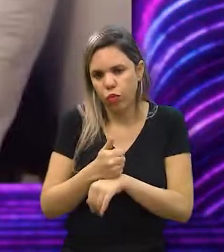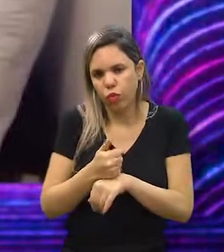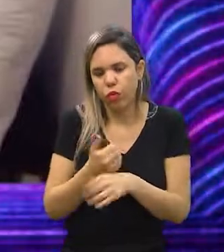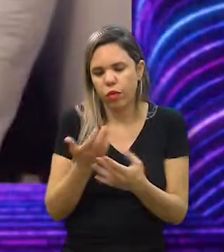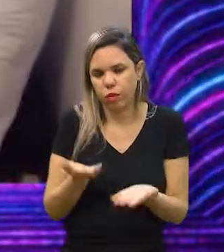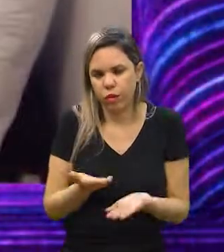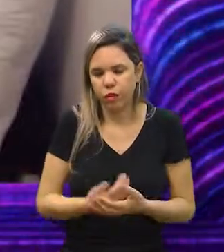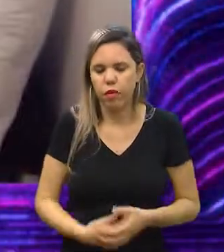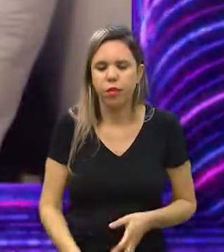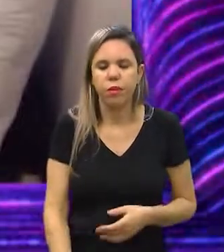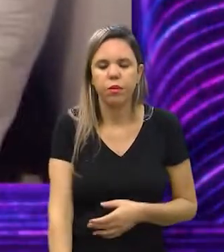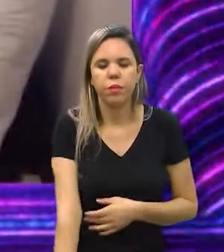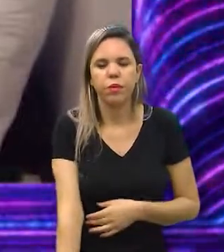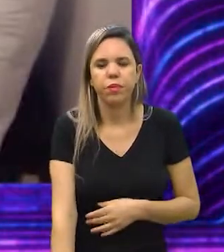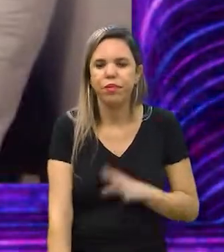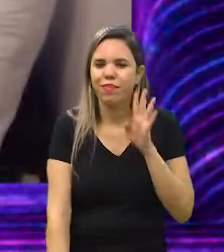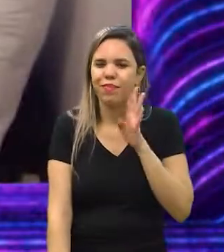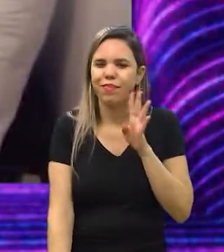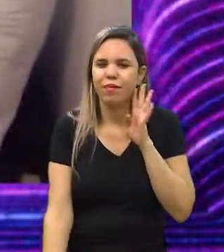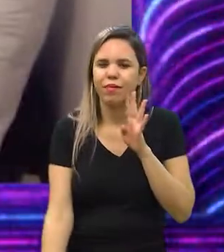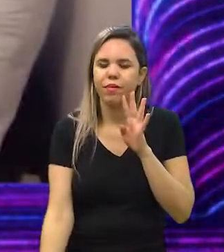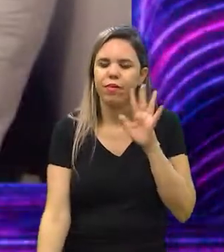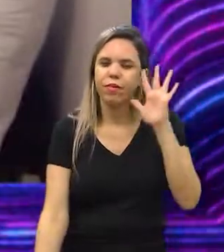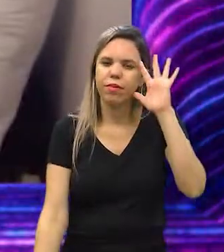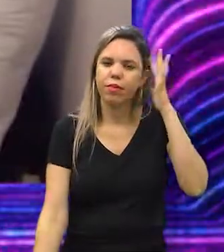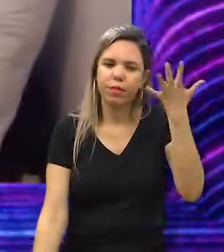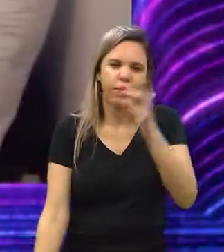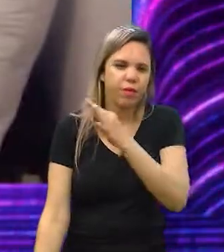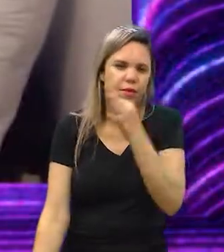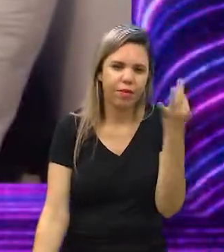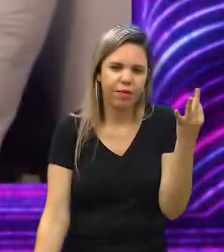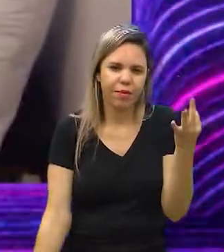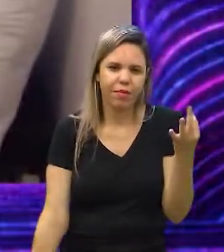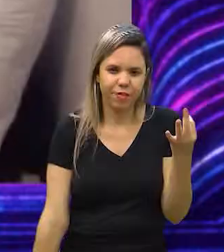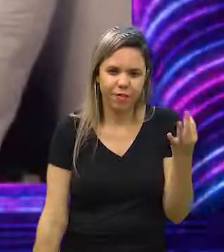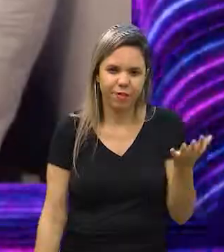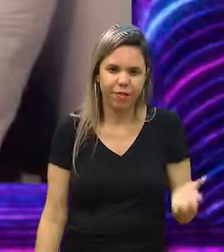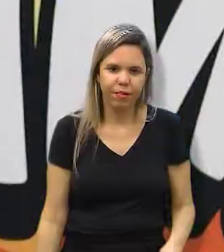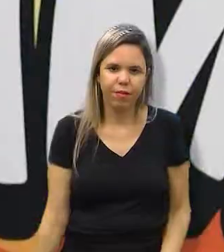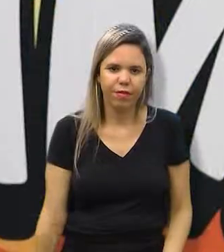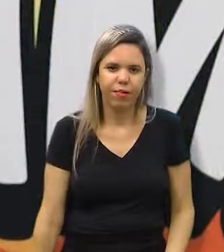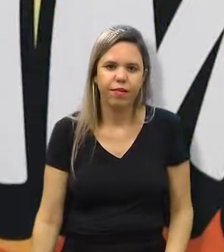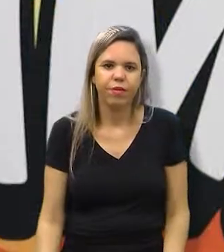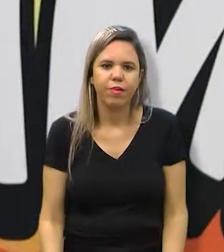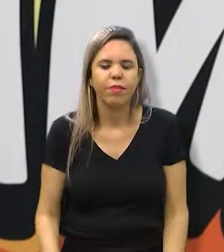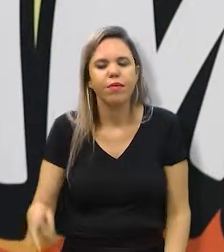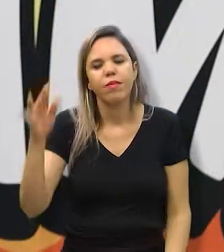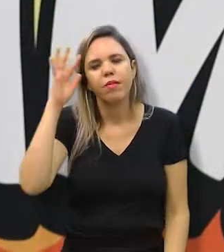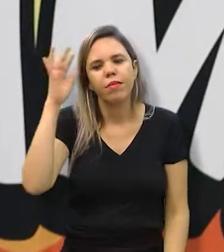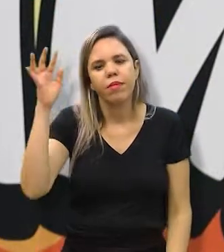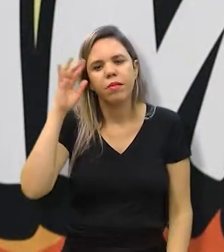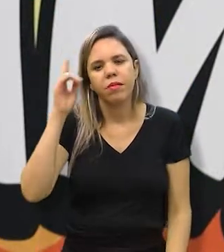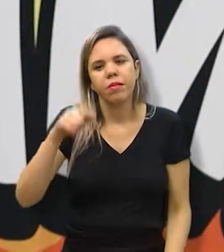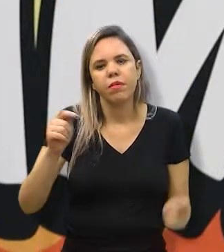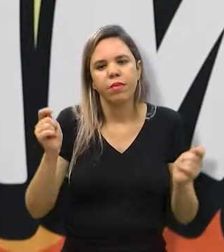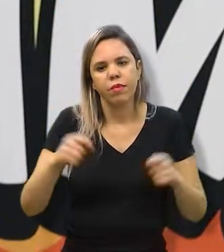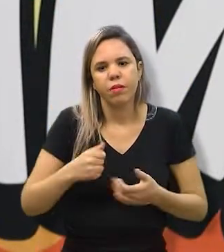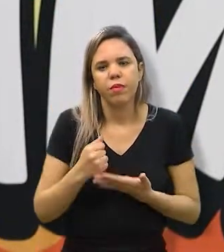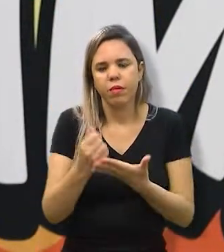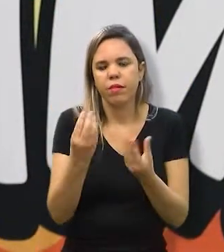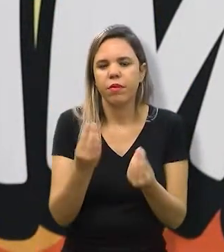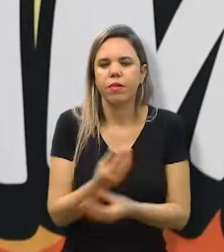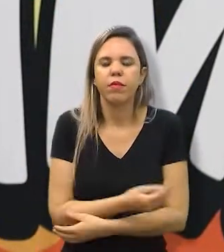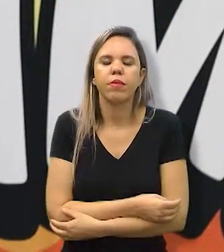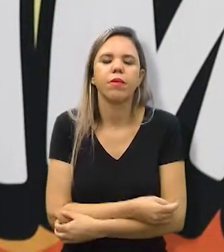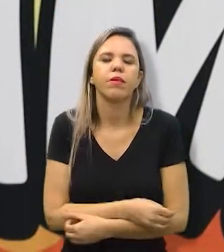né, quem te contratou, melhor dizendo. E é super divertido, os resultados são excelentes, eu confesso. Olha só, eu imagino que isso deve ter